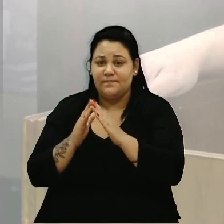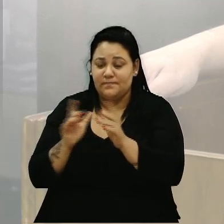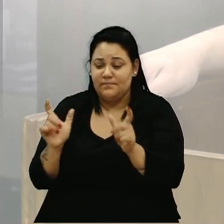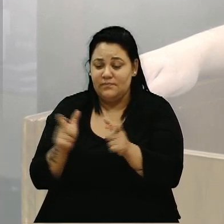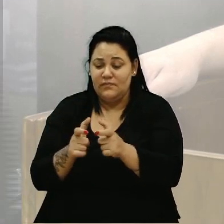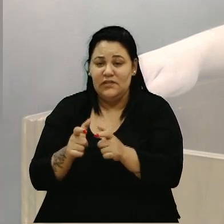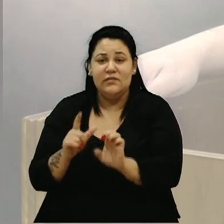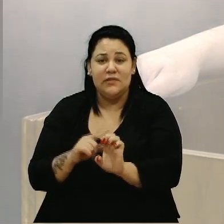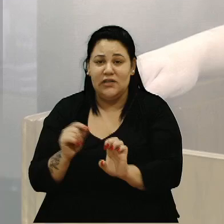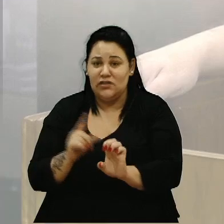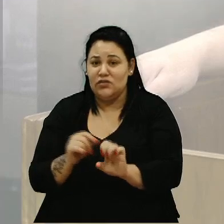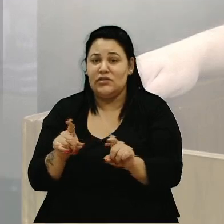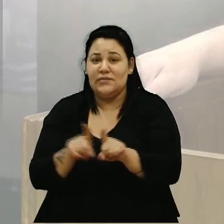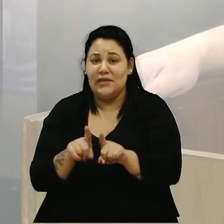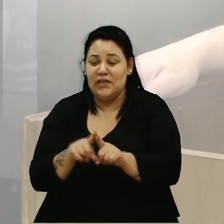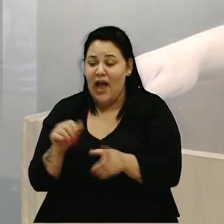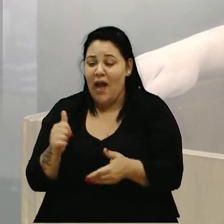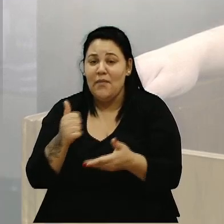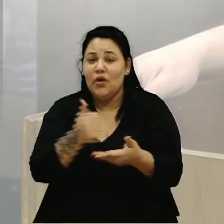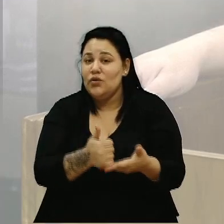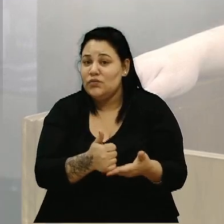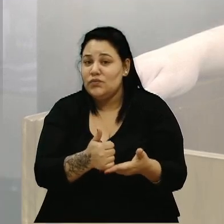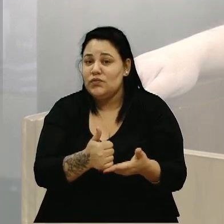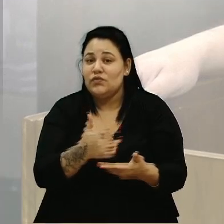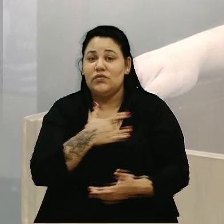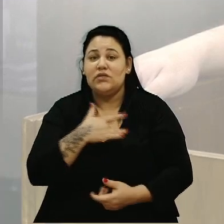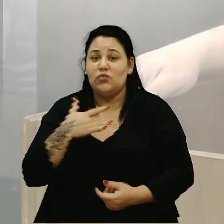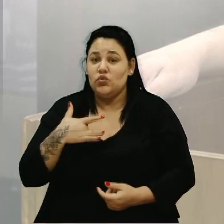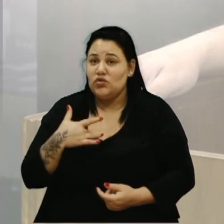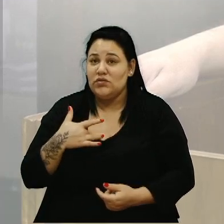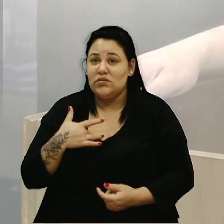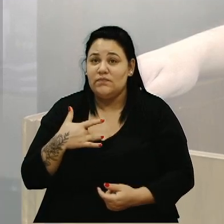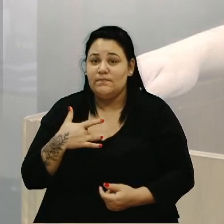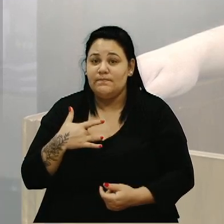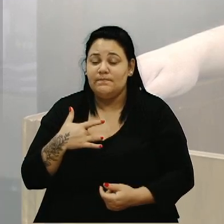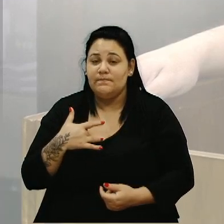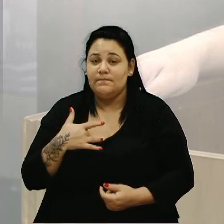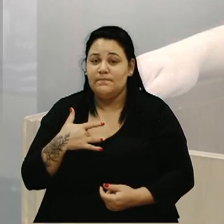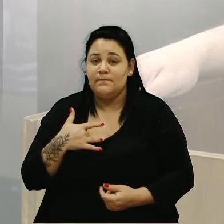empresários, aportes, saúde.